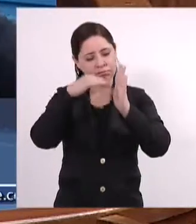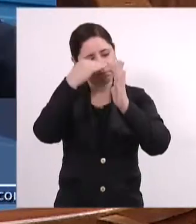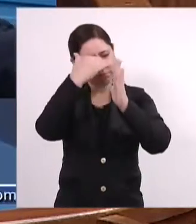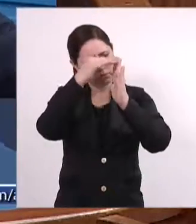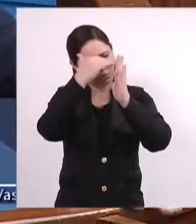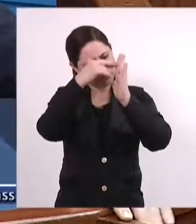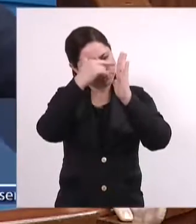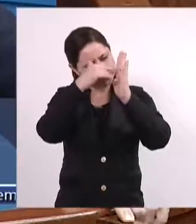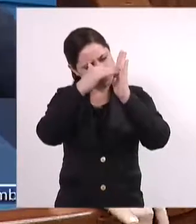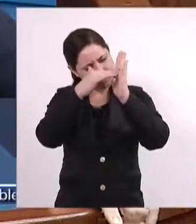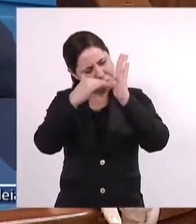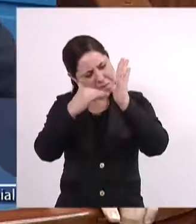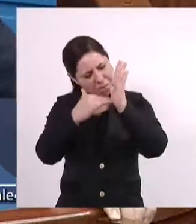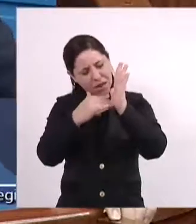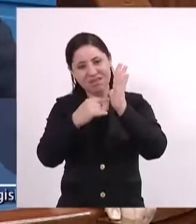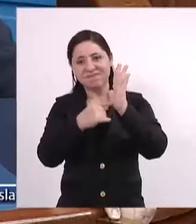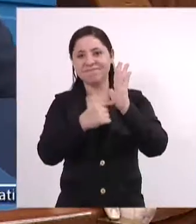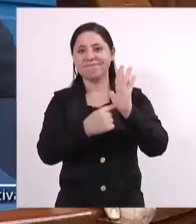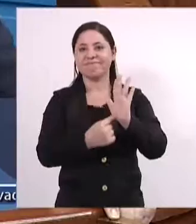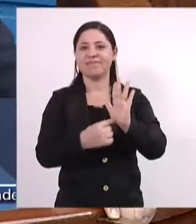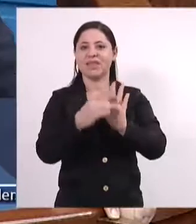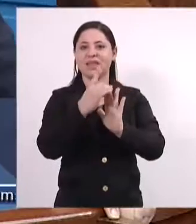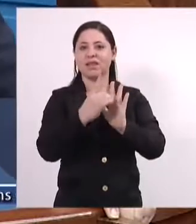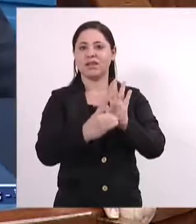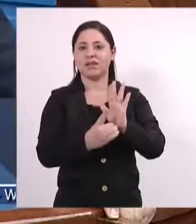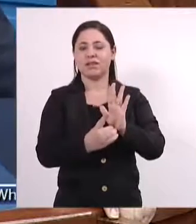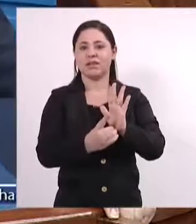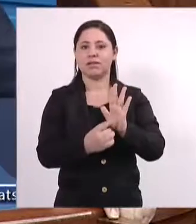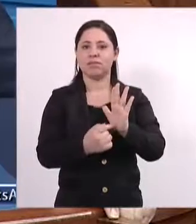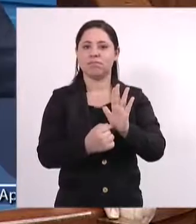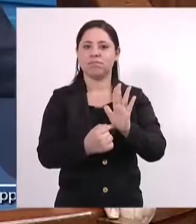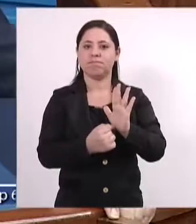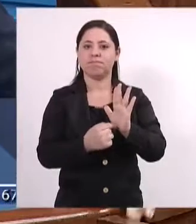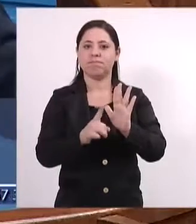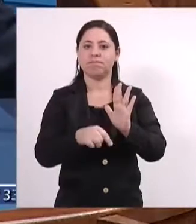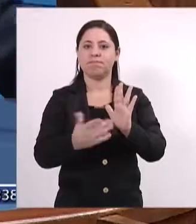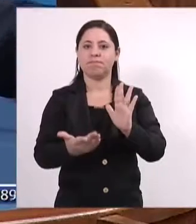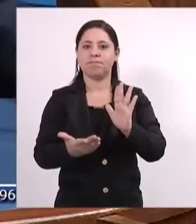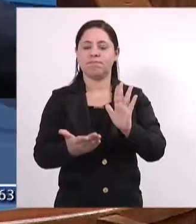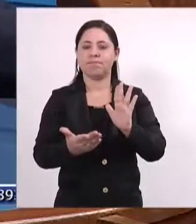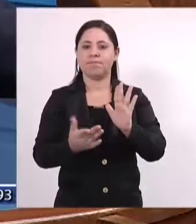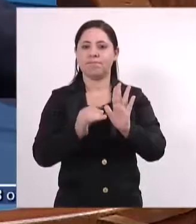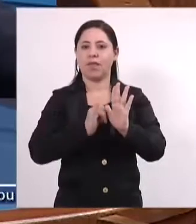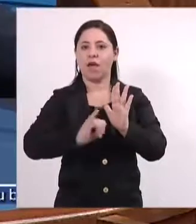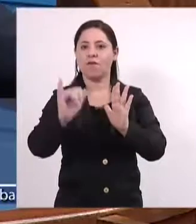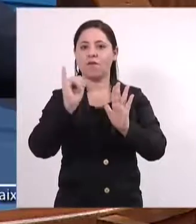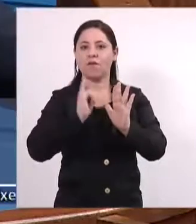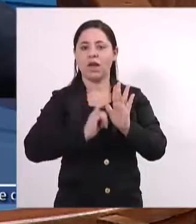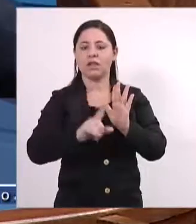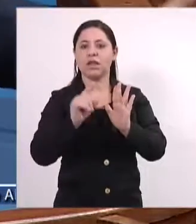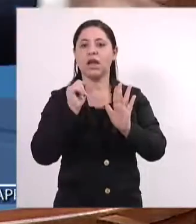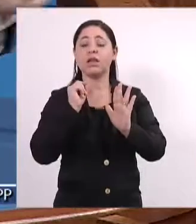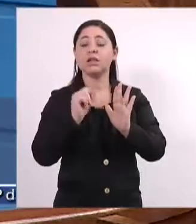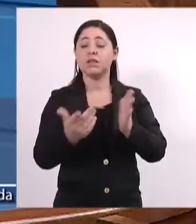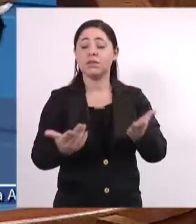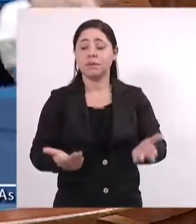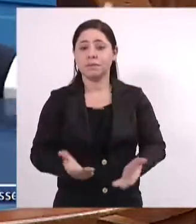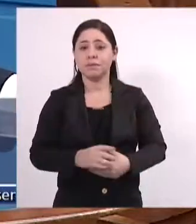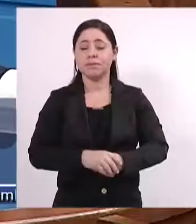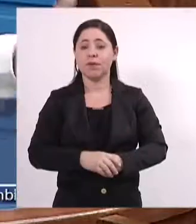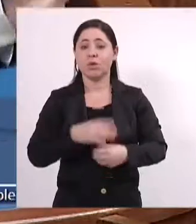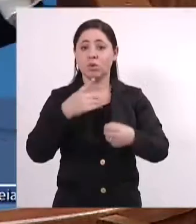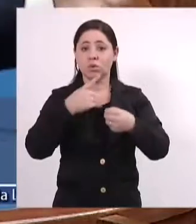cláusulas desse decreto, ele comunica que